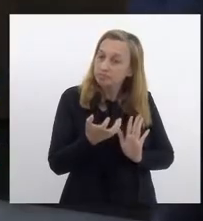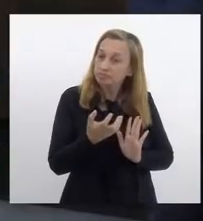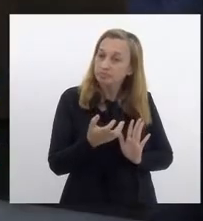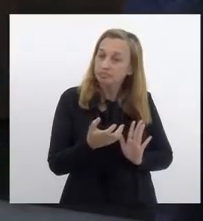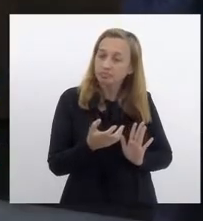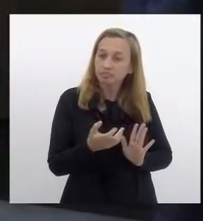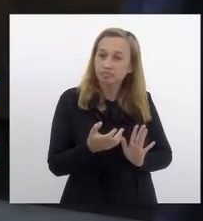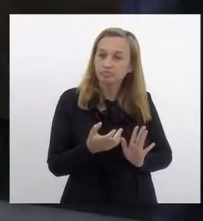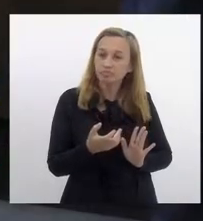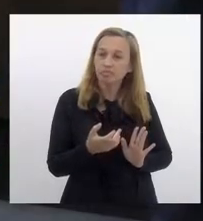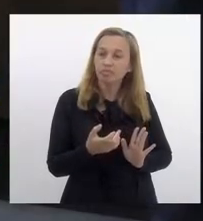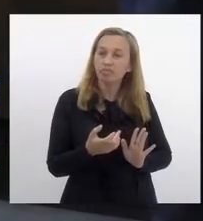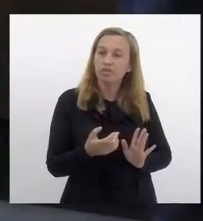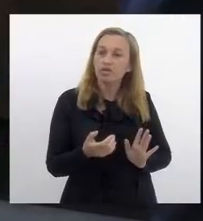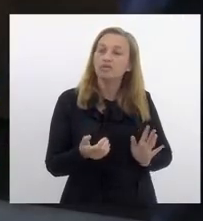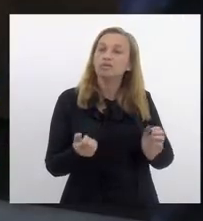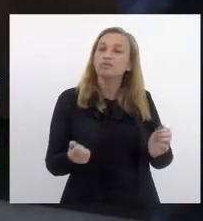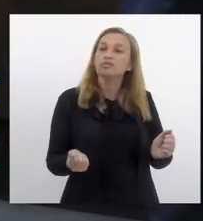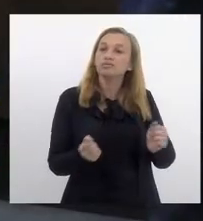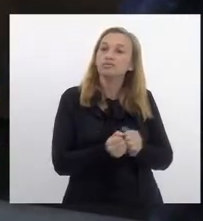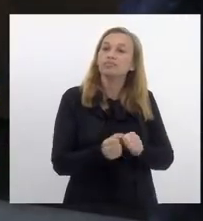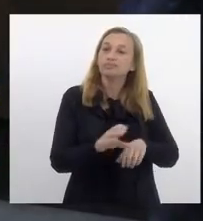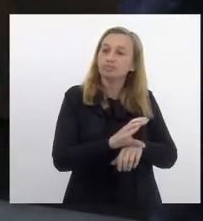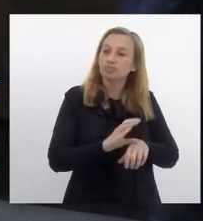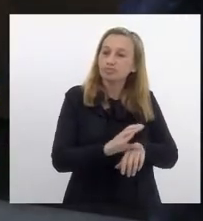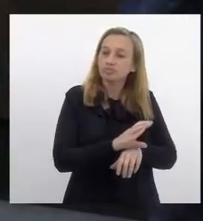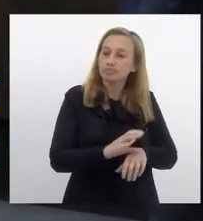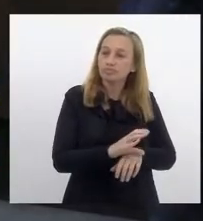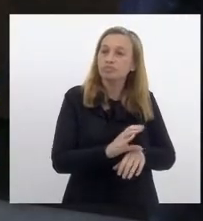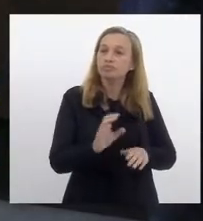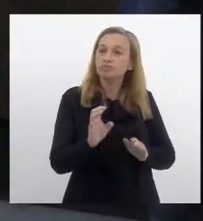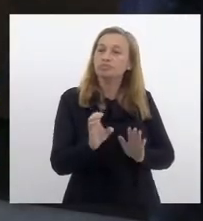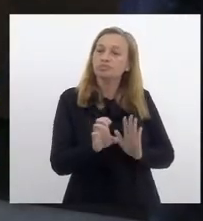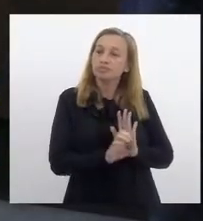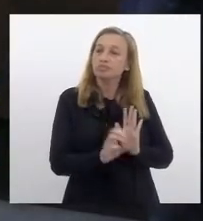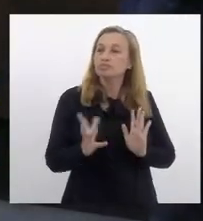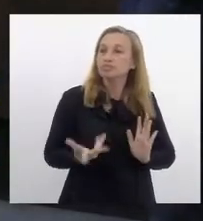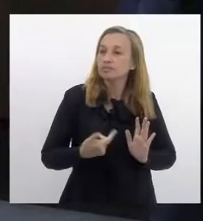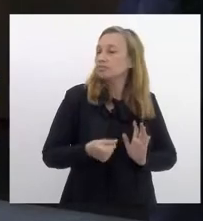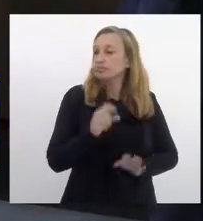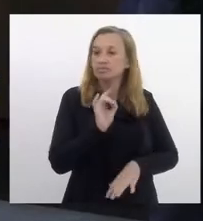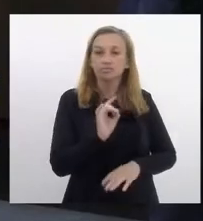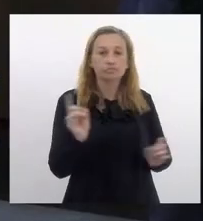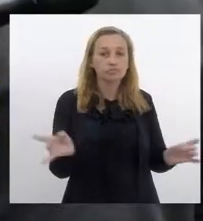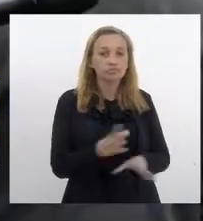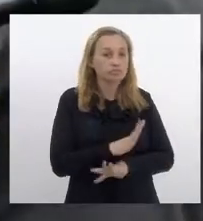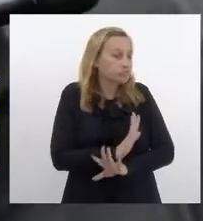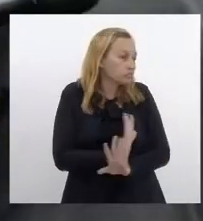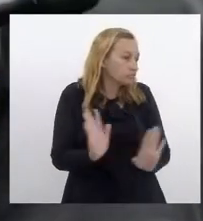parecer seja pela constitucionalidade com emenda garantindo a paridade. Ponto. É bom.